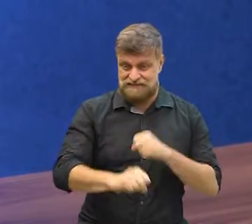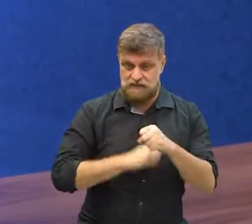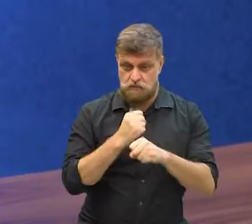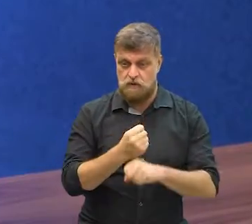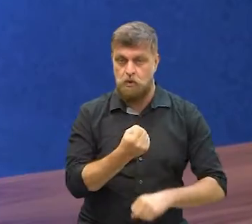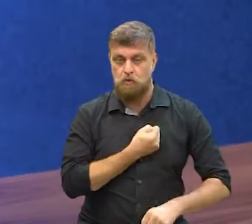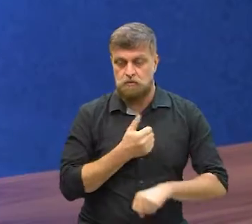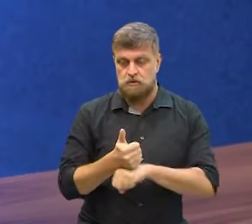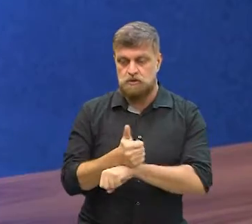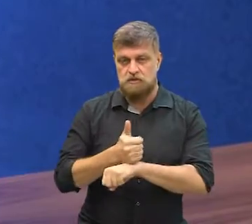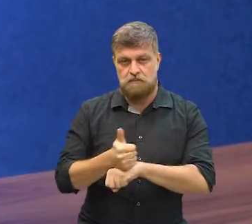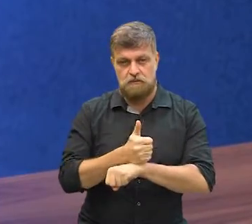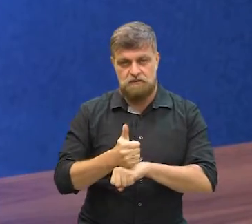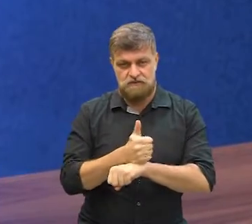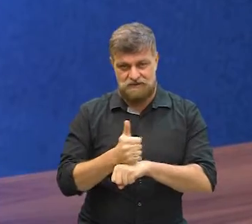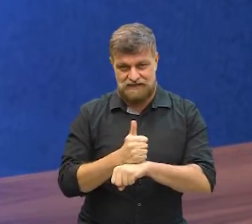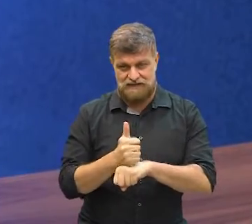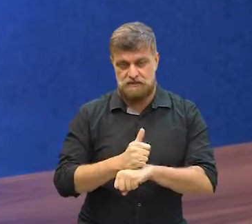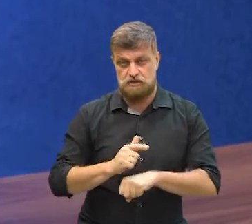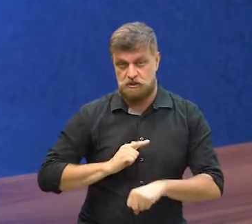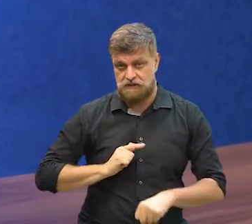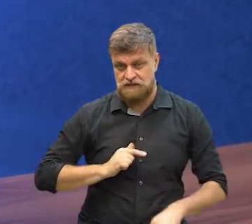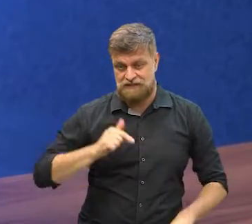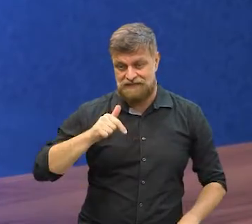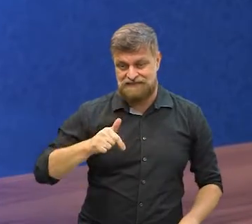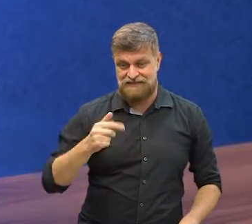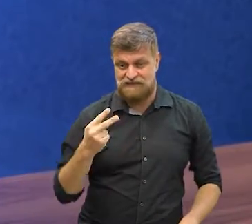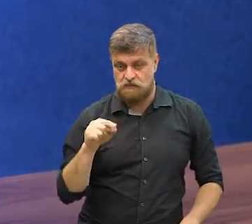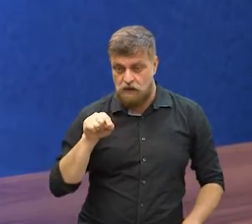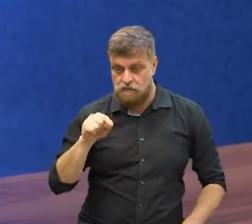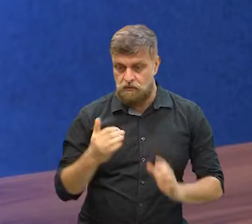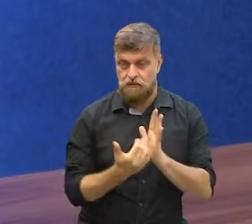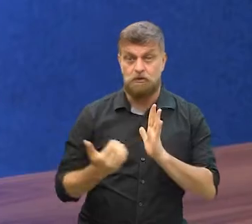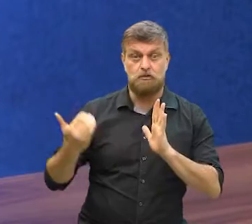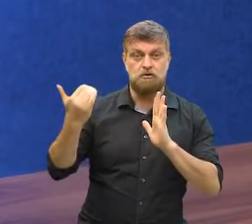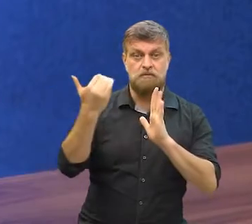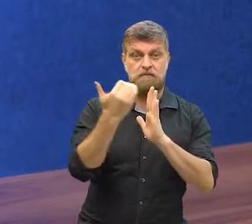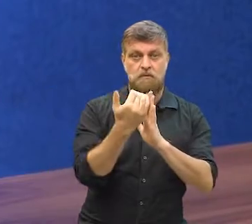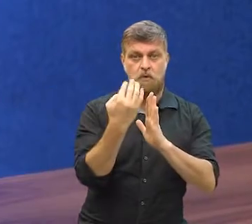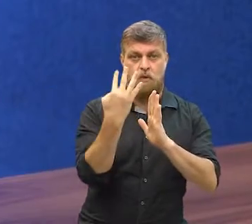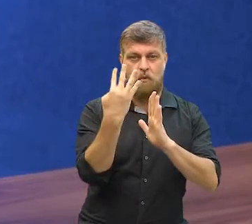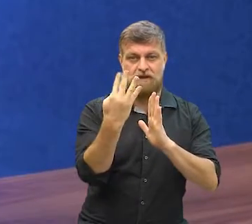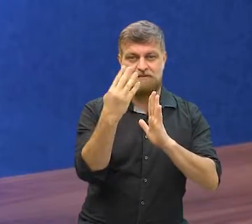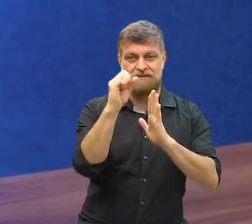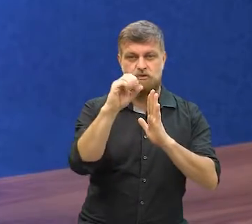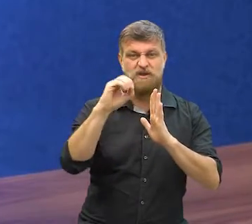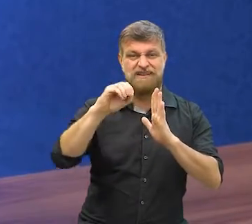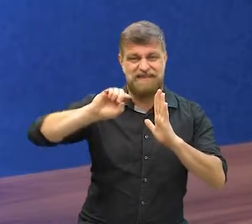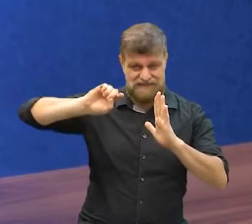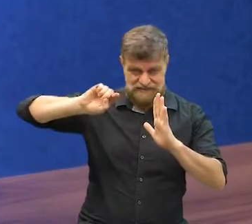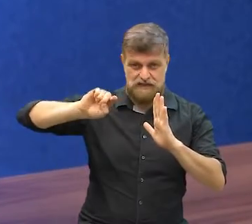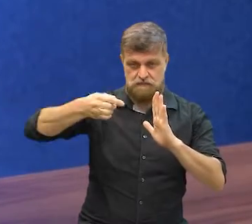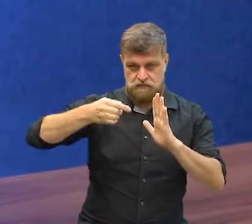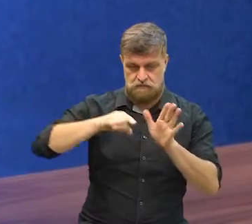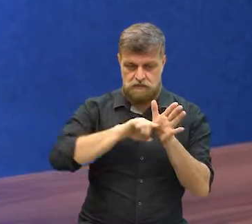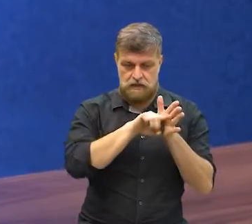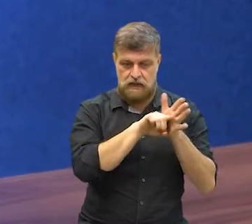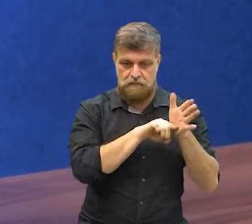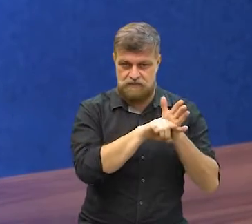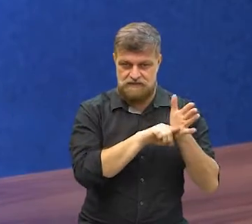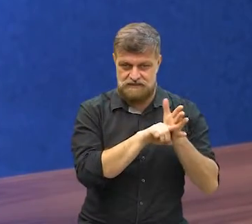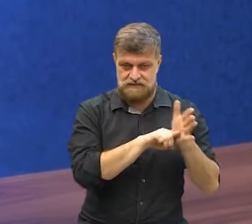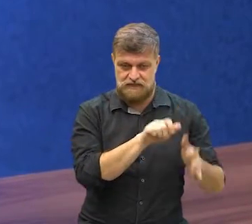de profissionais da área aumentou de 72 mil para mais de 480 mil, segundo dados